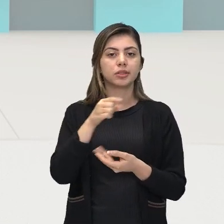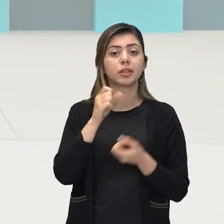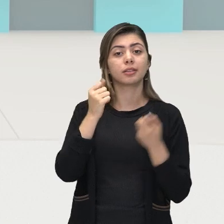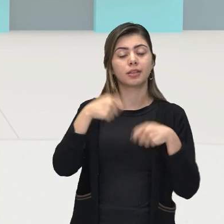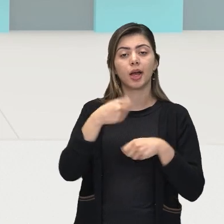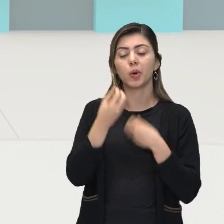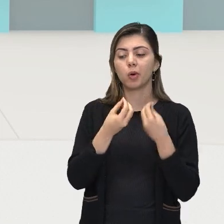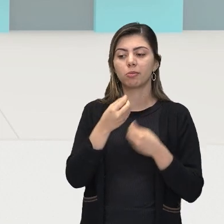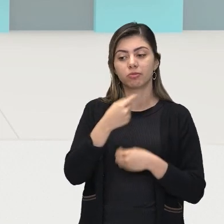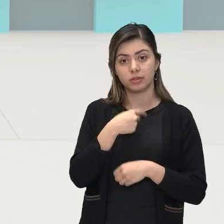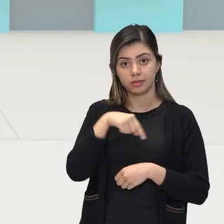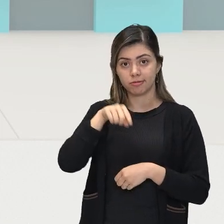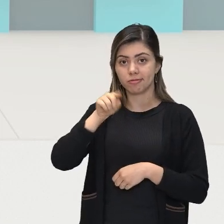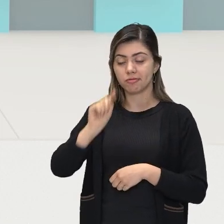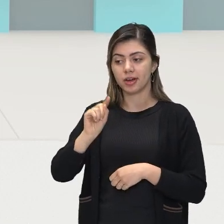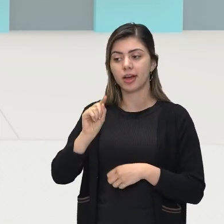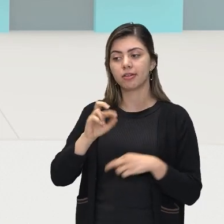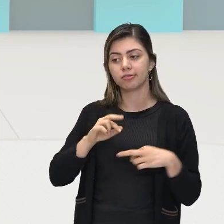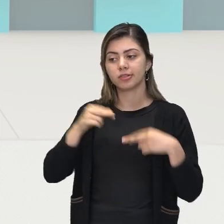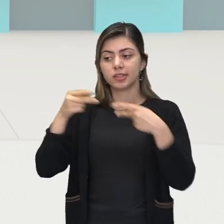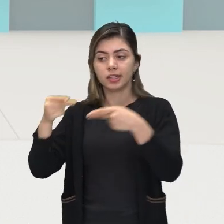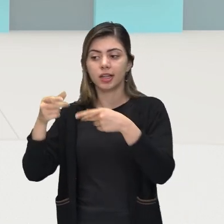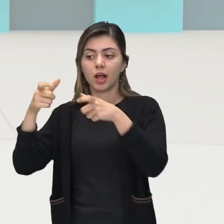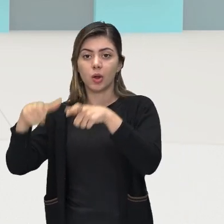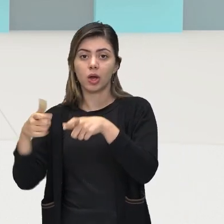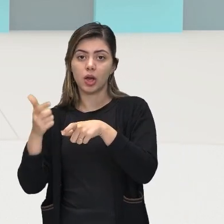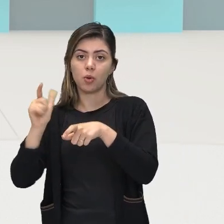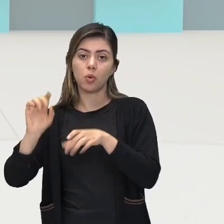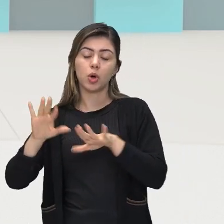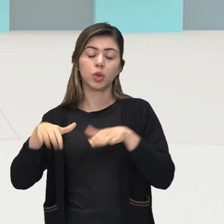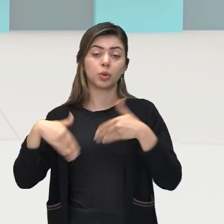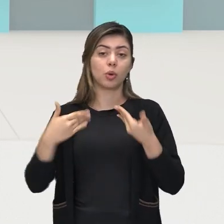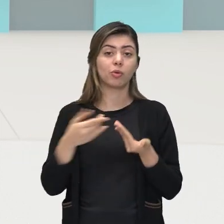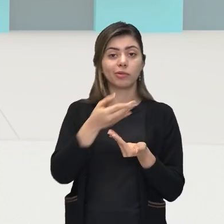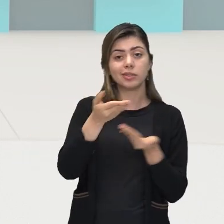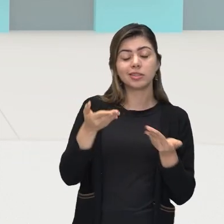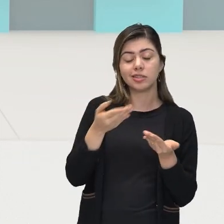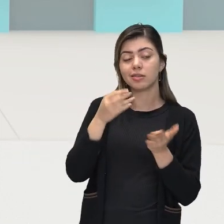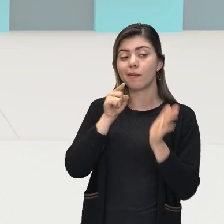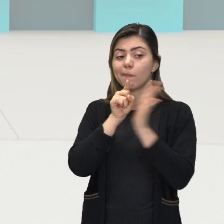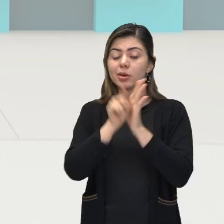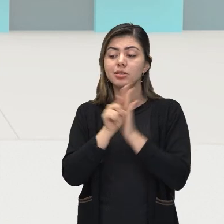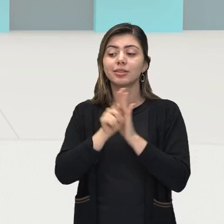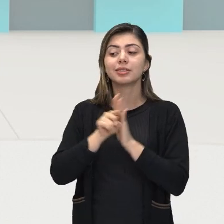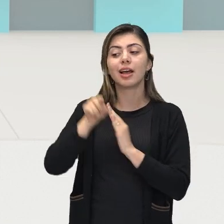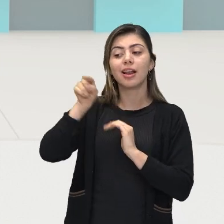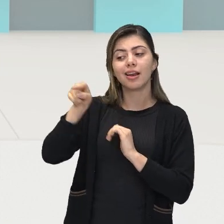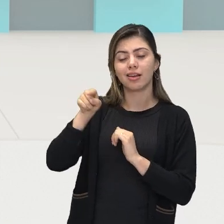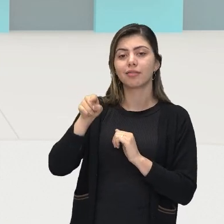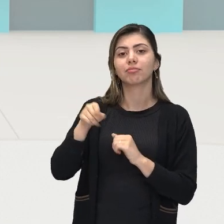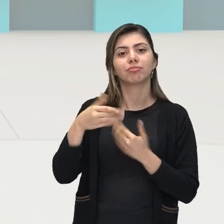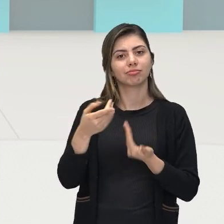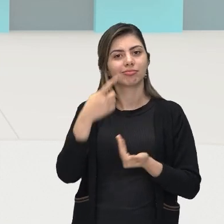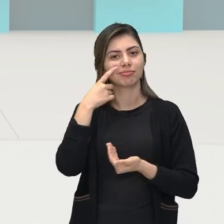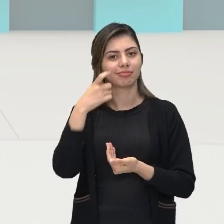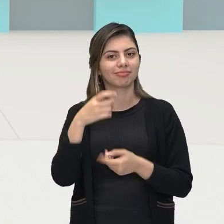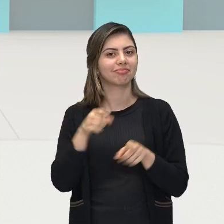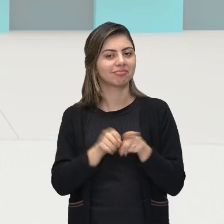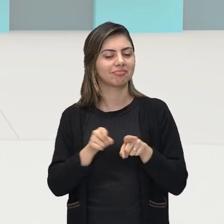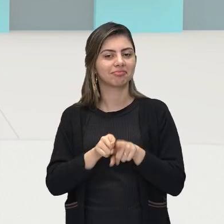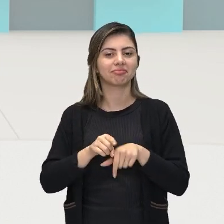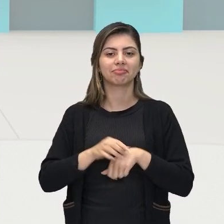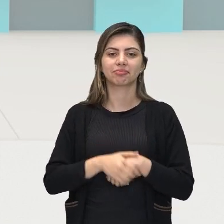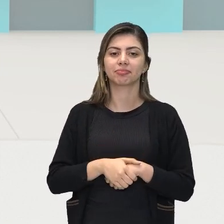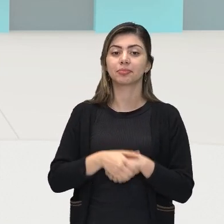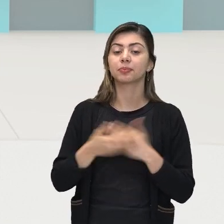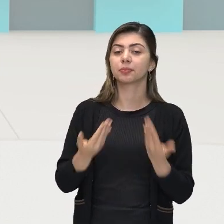esse local que você tem interesse de conhecer, ou então quando você vai pesquisar sobre esse local. É bastante interessante também,